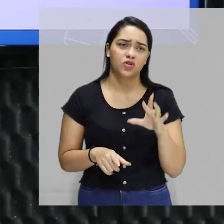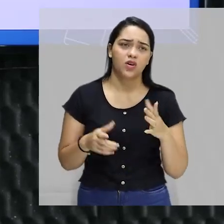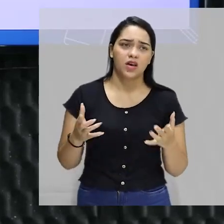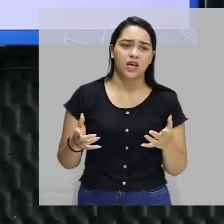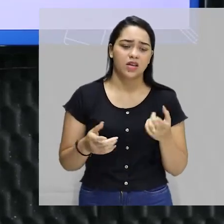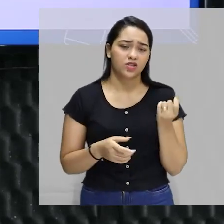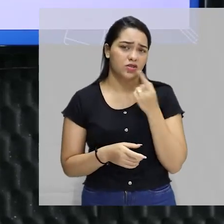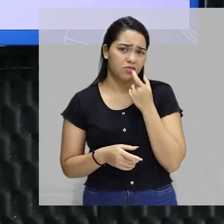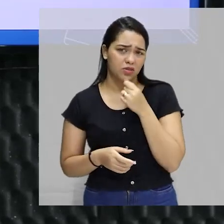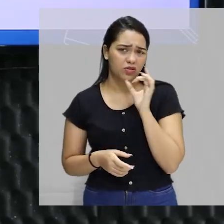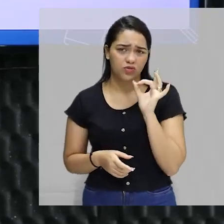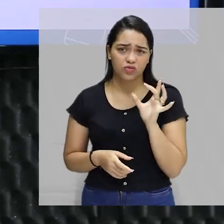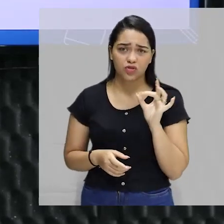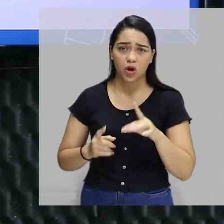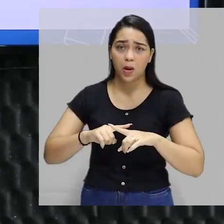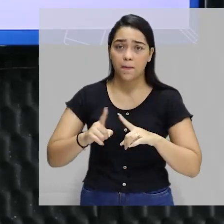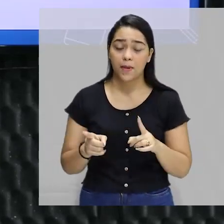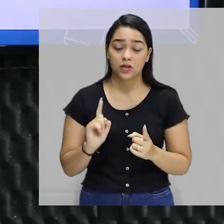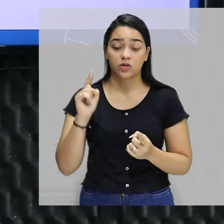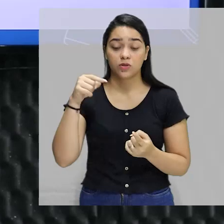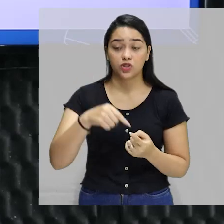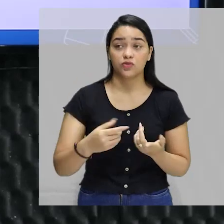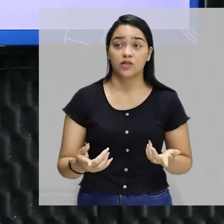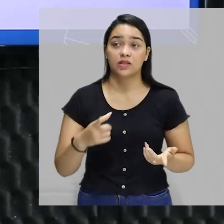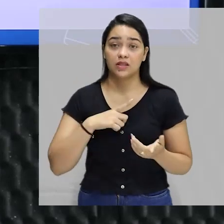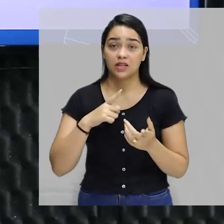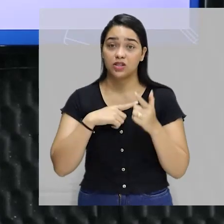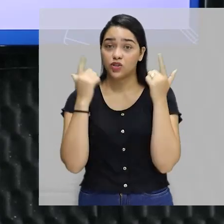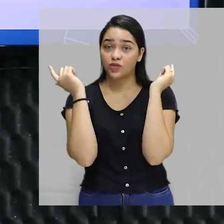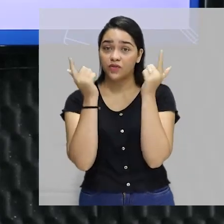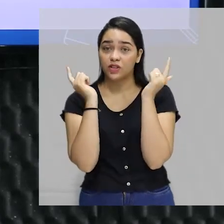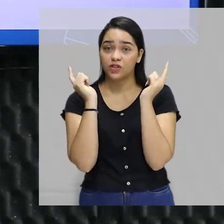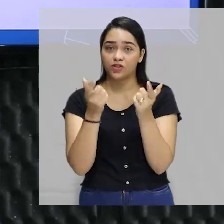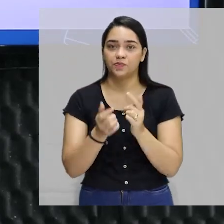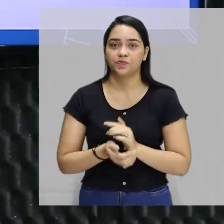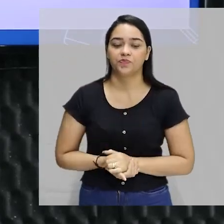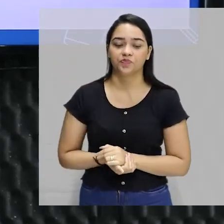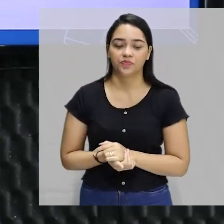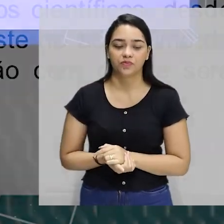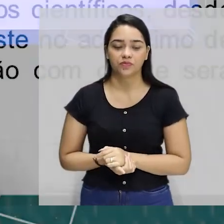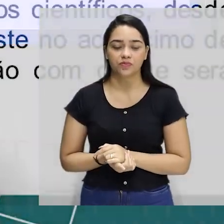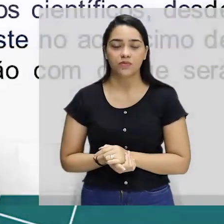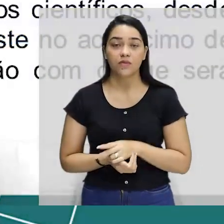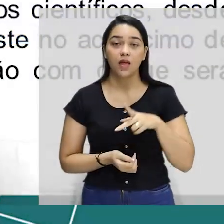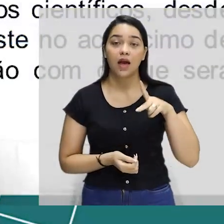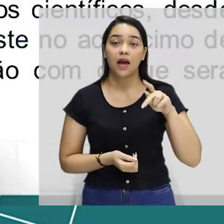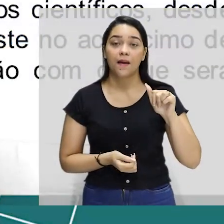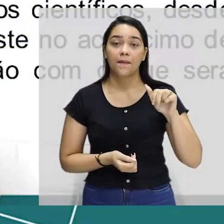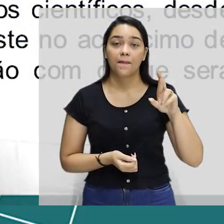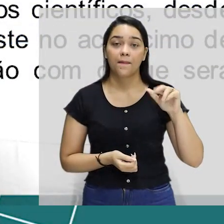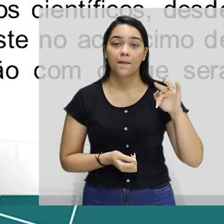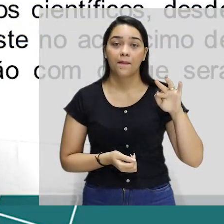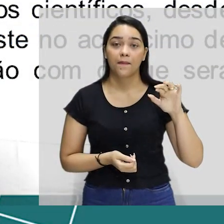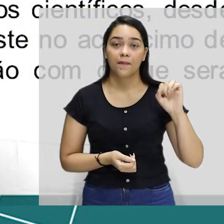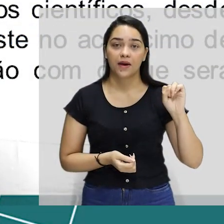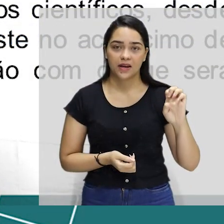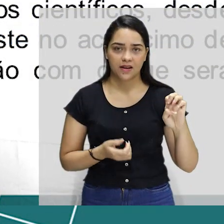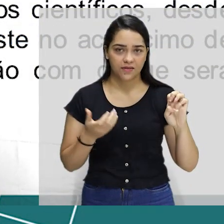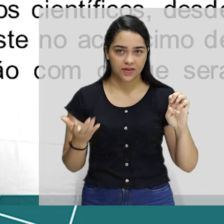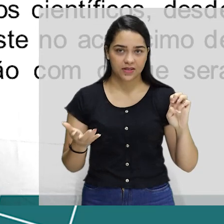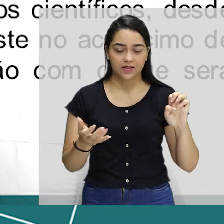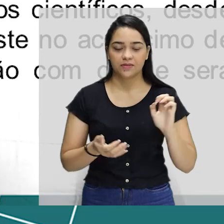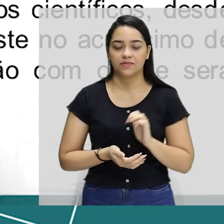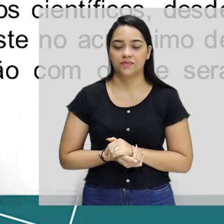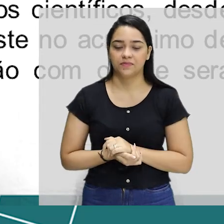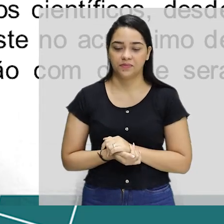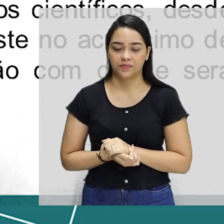mais humorístico mesmo, mas com a intenção de divertir. A paráfrase. A paráfrase